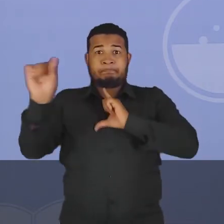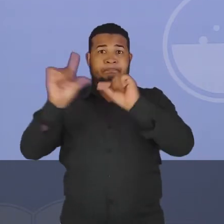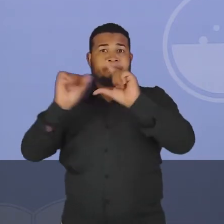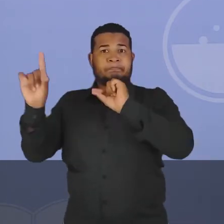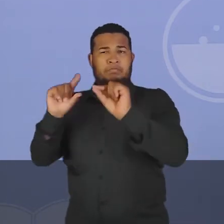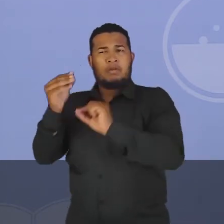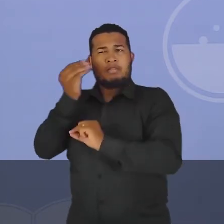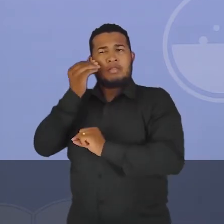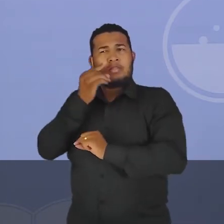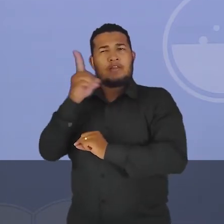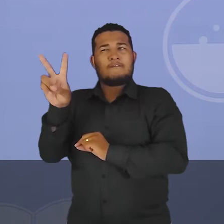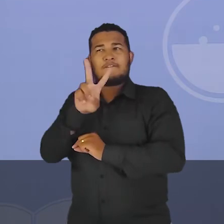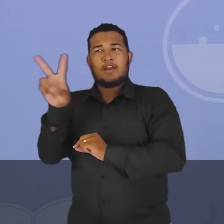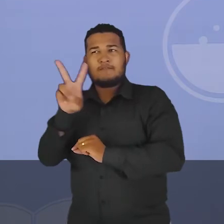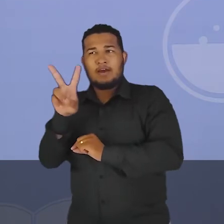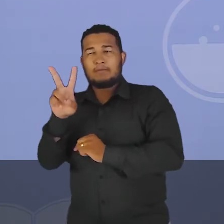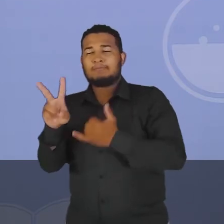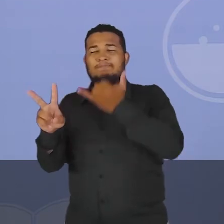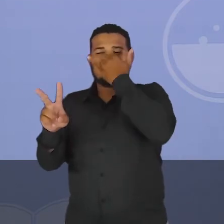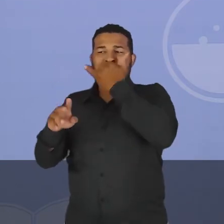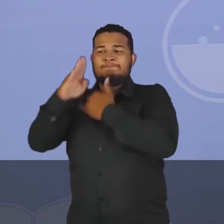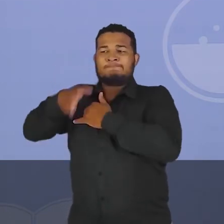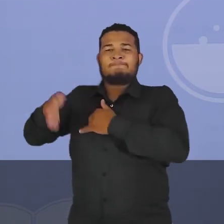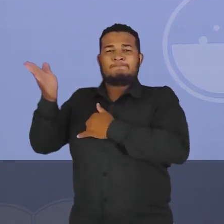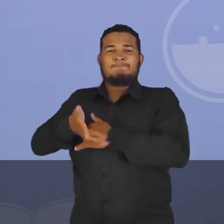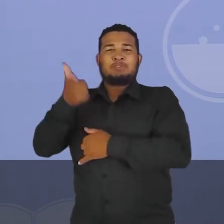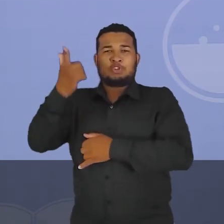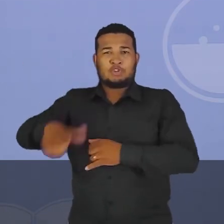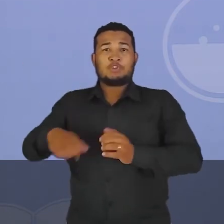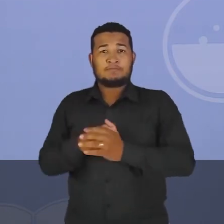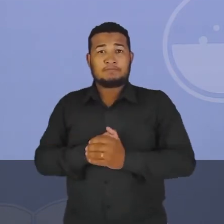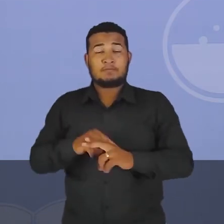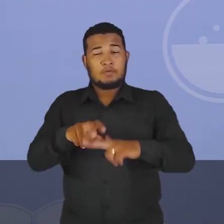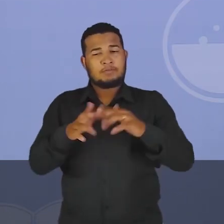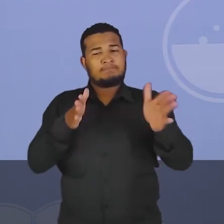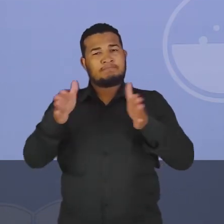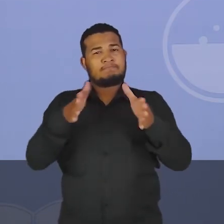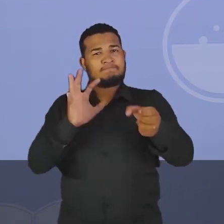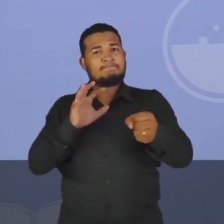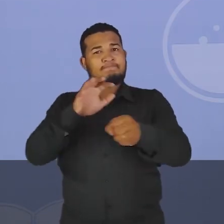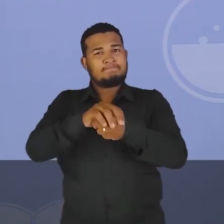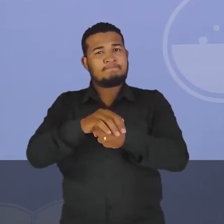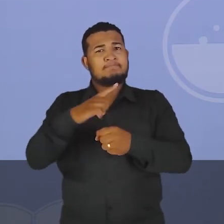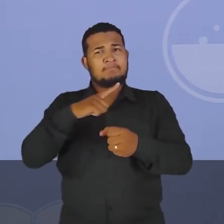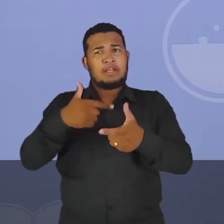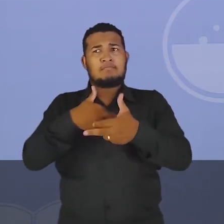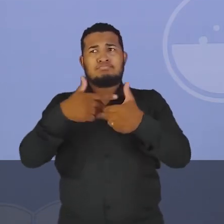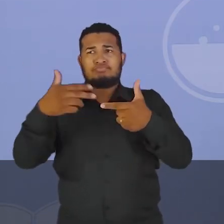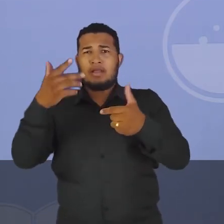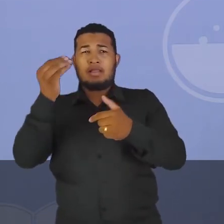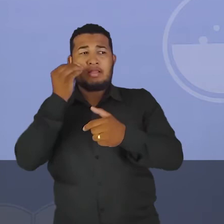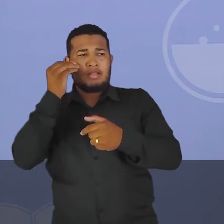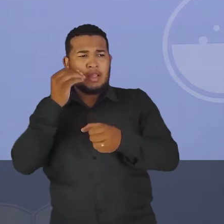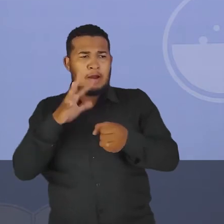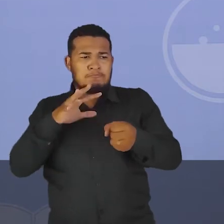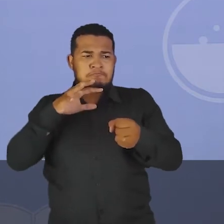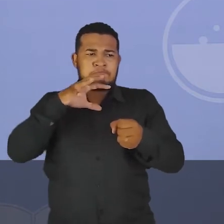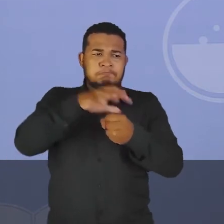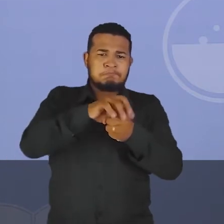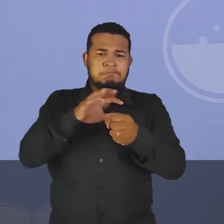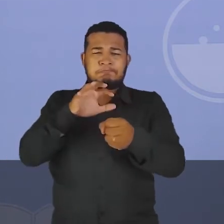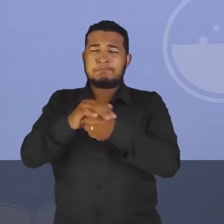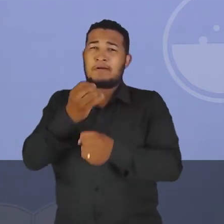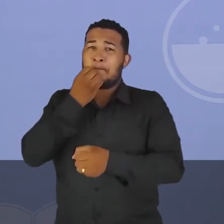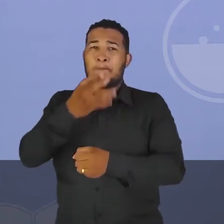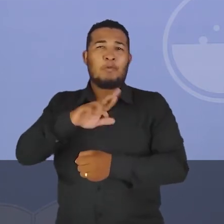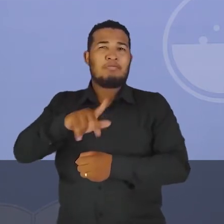atacar Vila Velha, mas também são rechaçados. Então aí o governo colonial vai começar a enfrentar muitos ataques, o que não é bom, porque